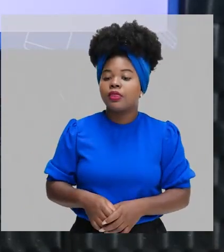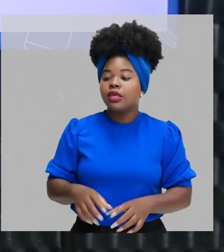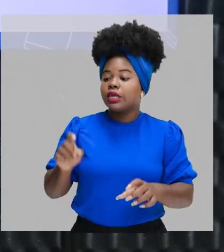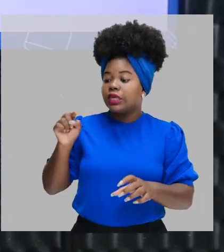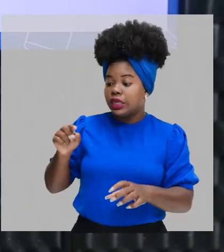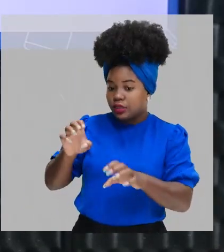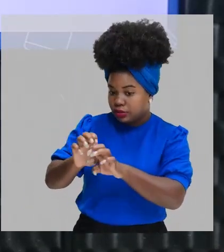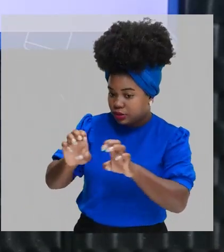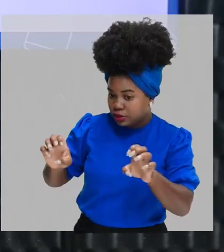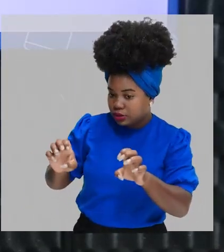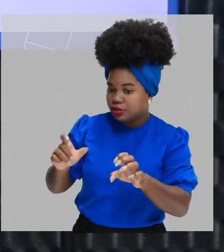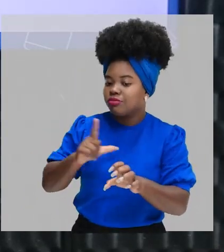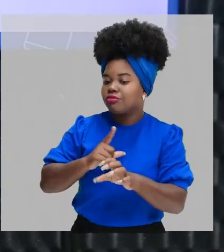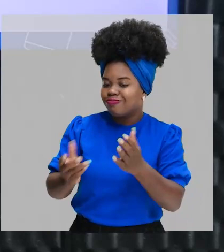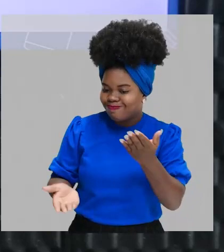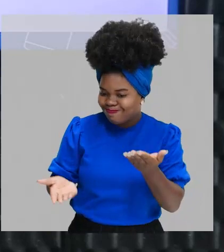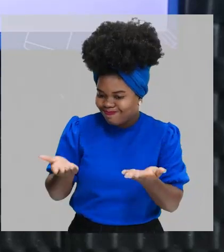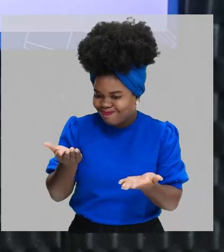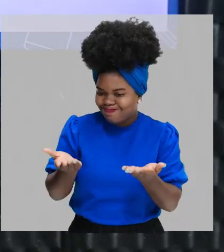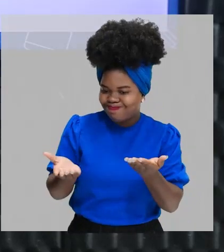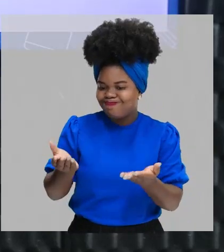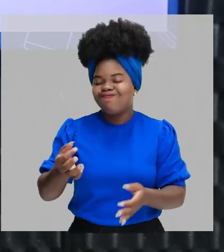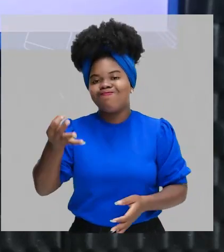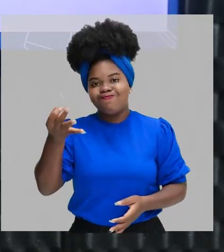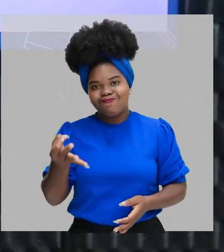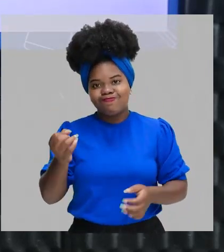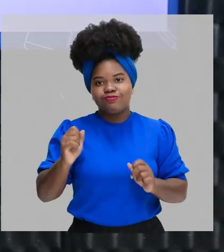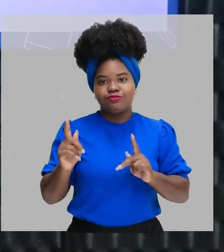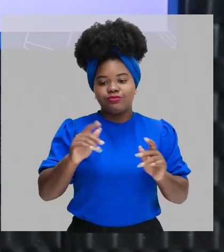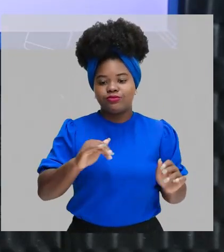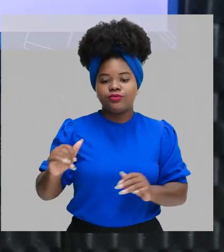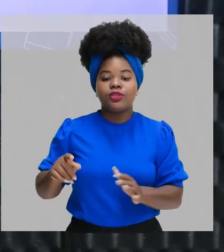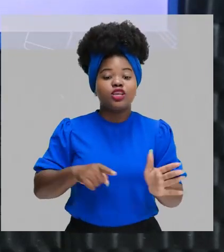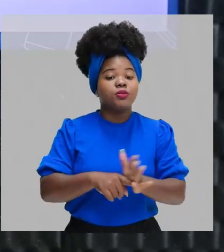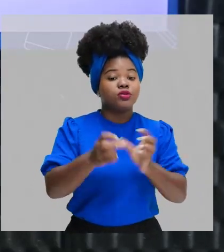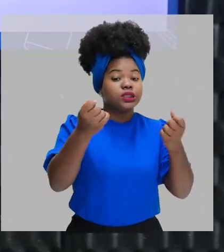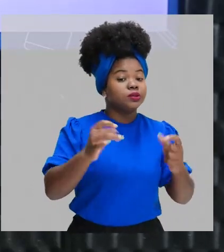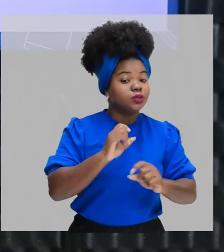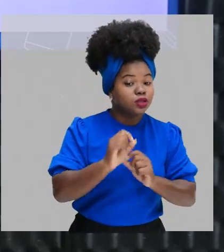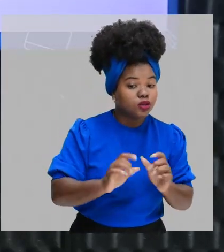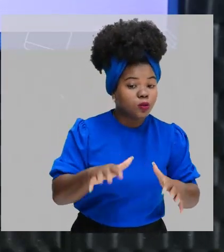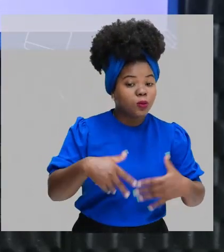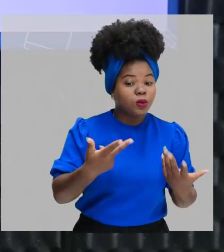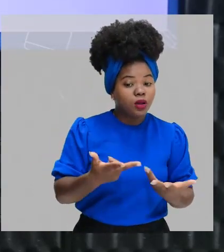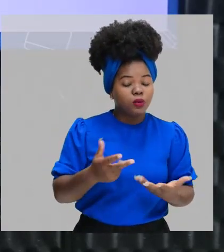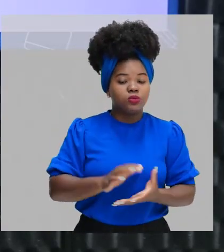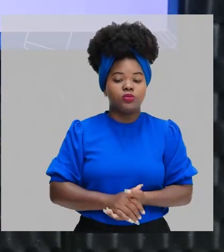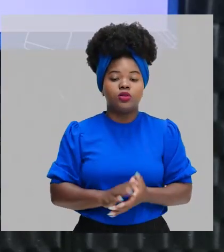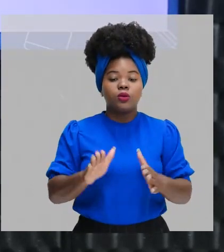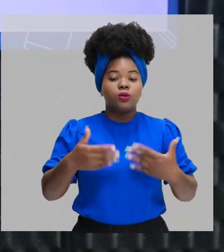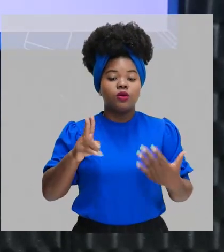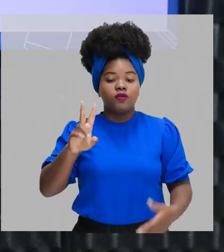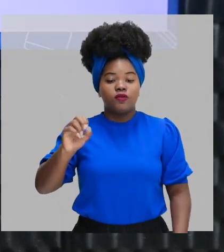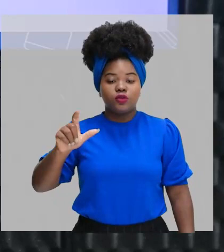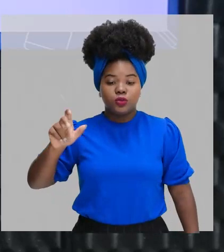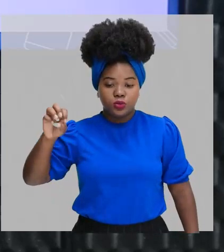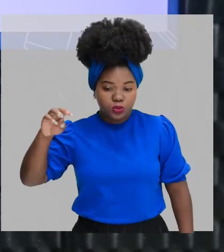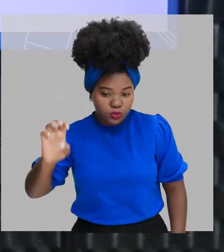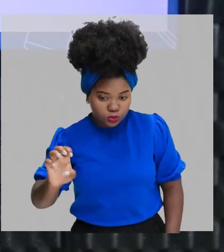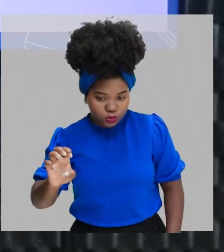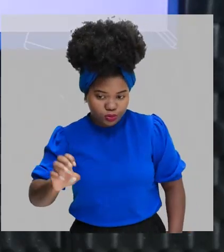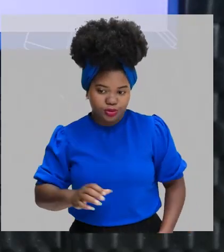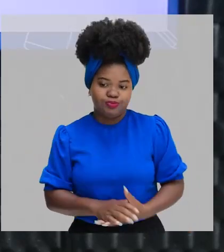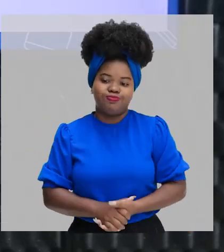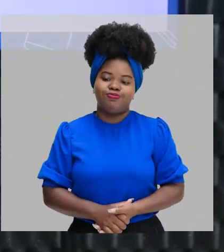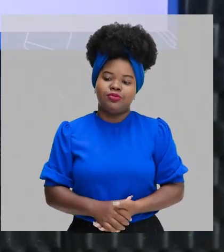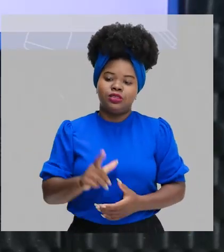balanceada. Show? Bom, a pergunta, qual o volume gasoso final medido nas condições normais de